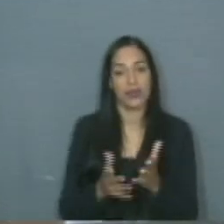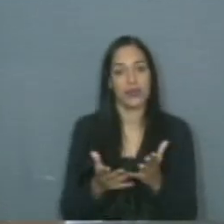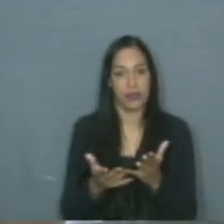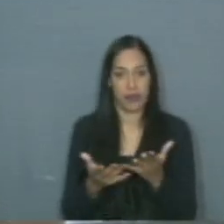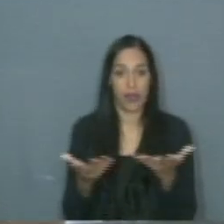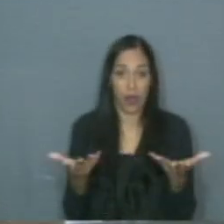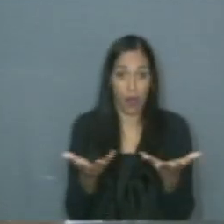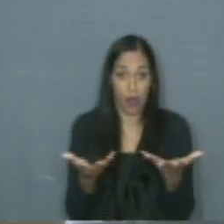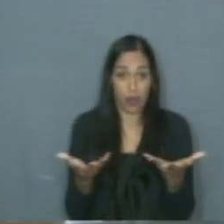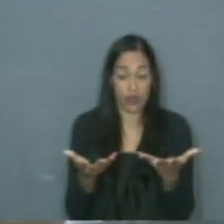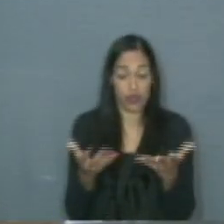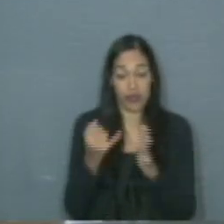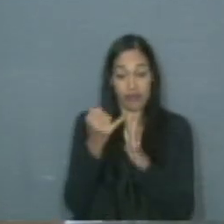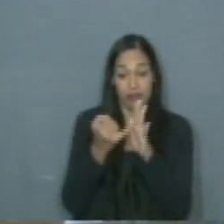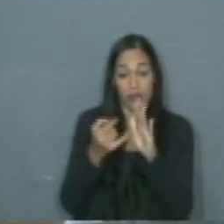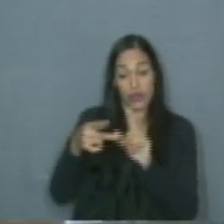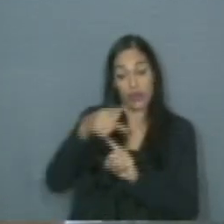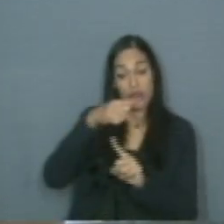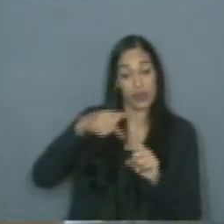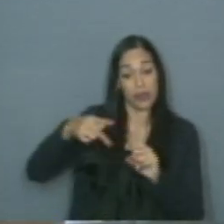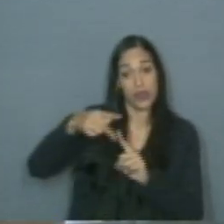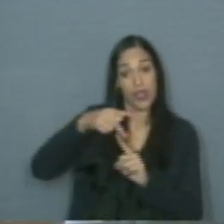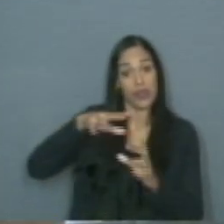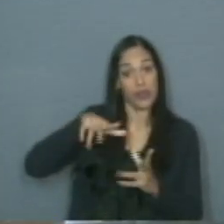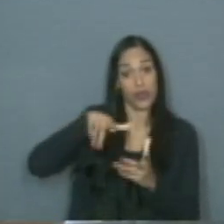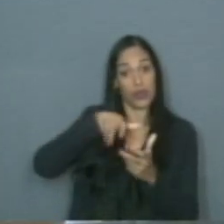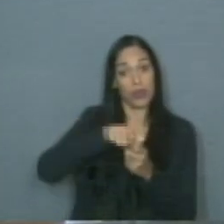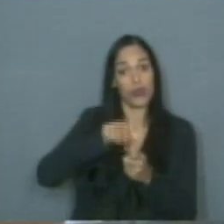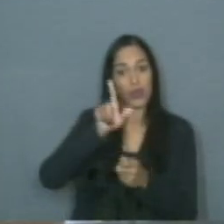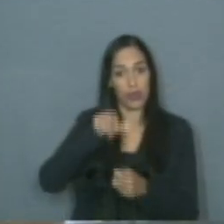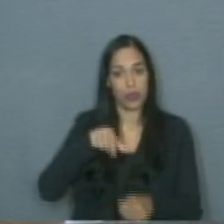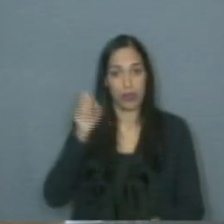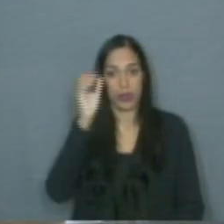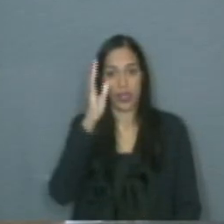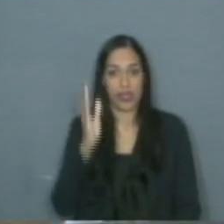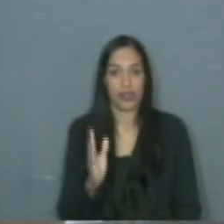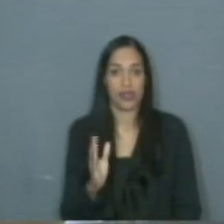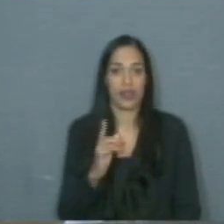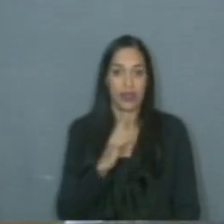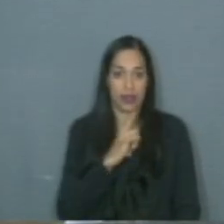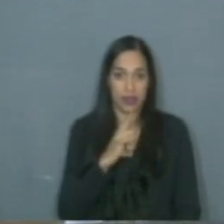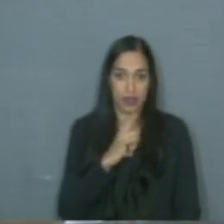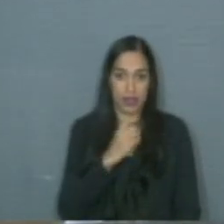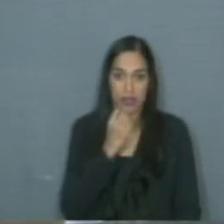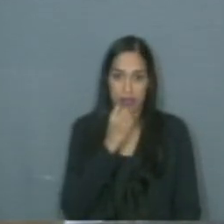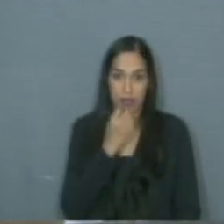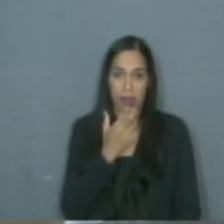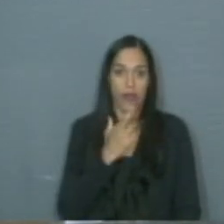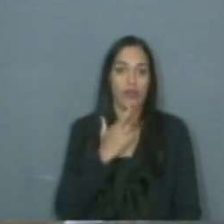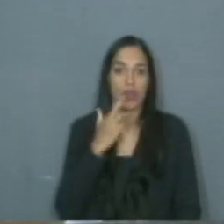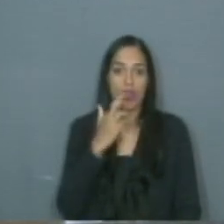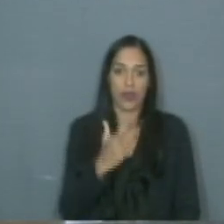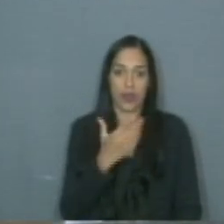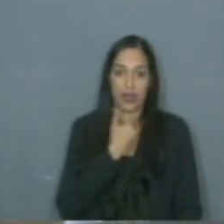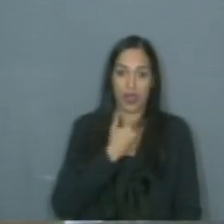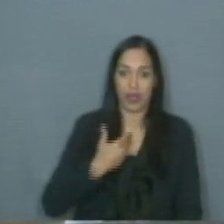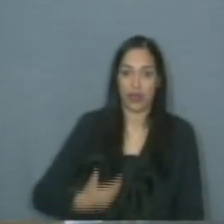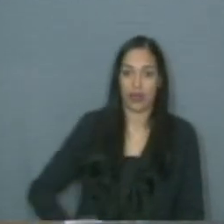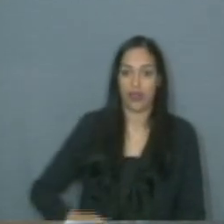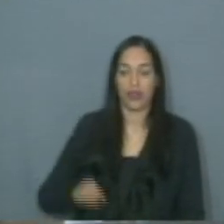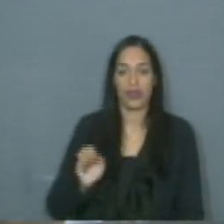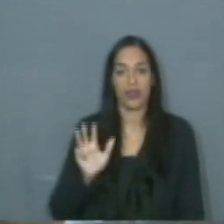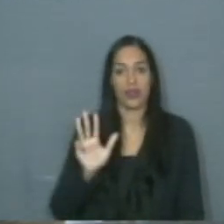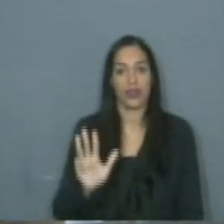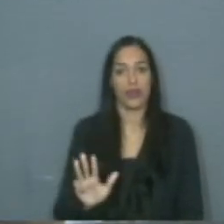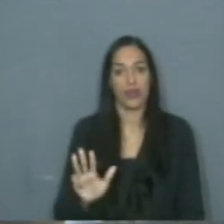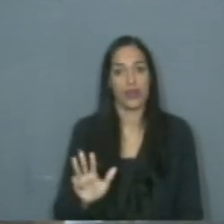do mundo. Então, será mesmo que o Brasil tem tido bons resultados com esse governo Lula, o